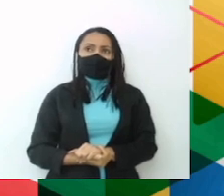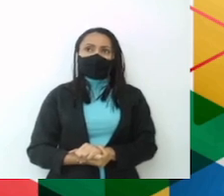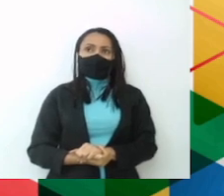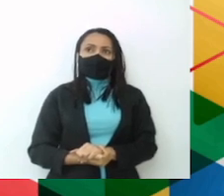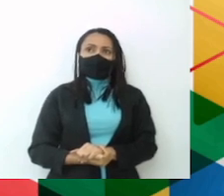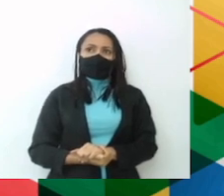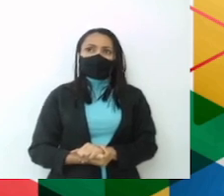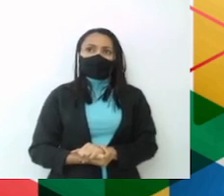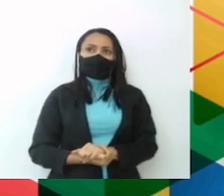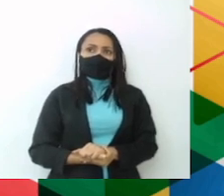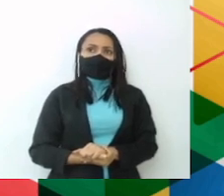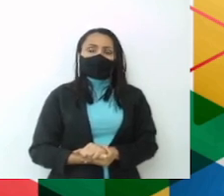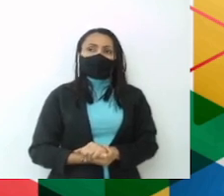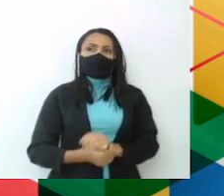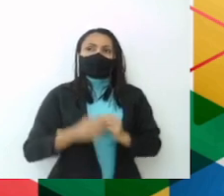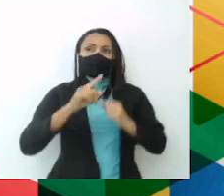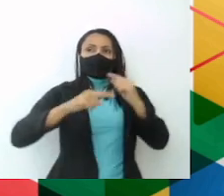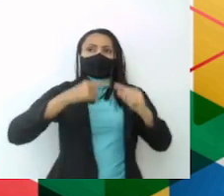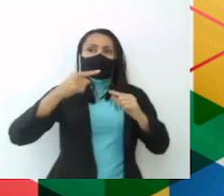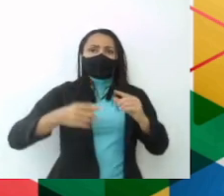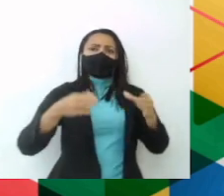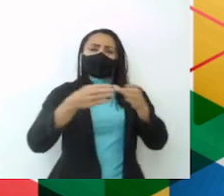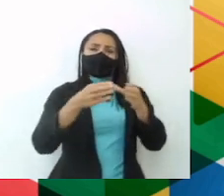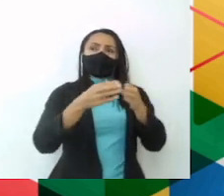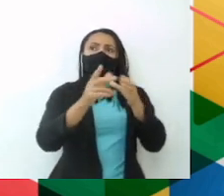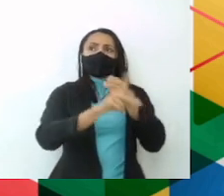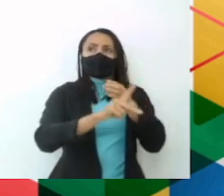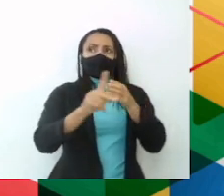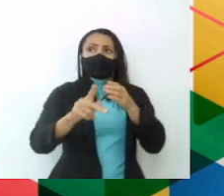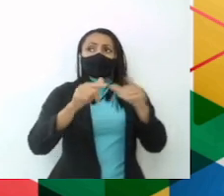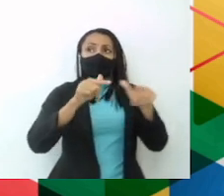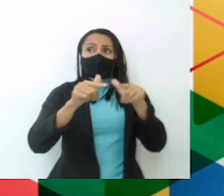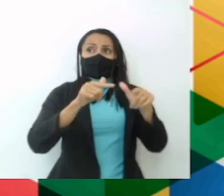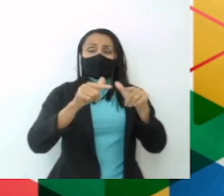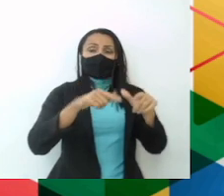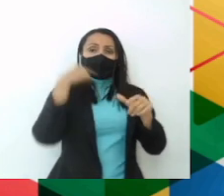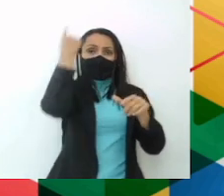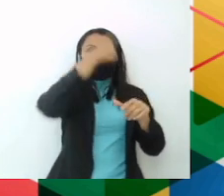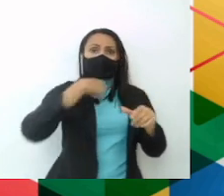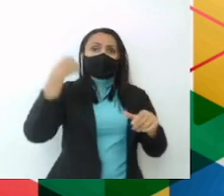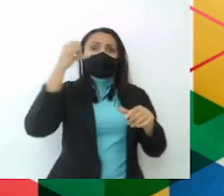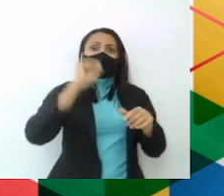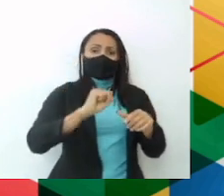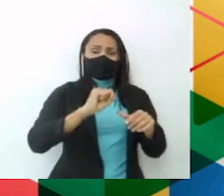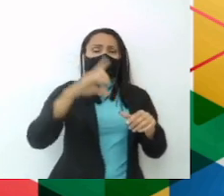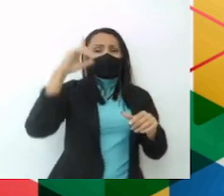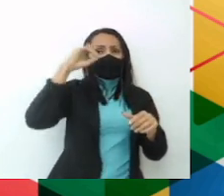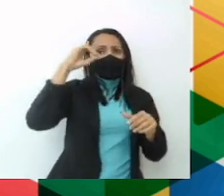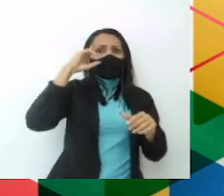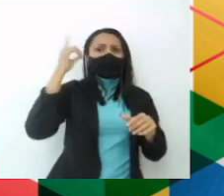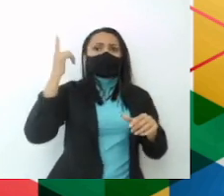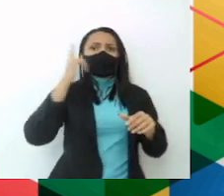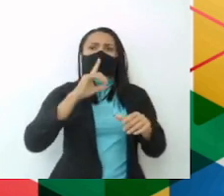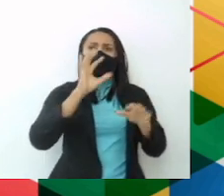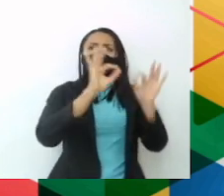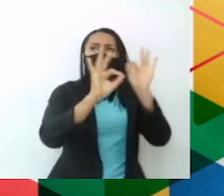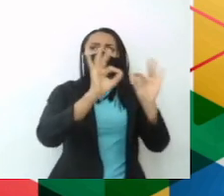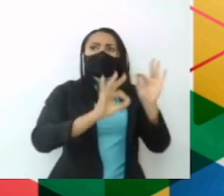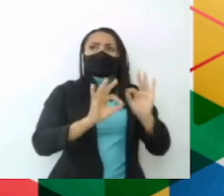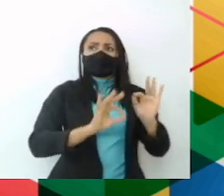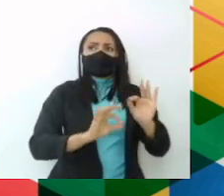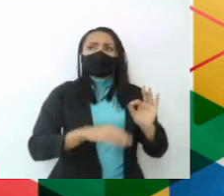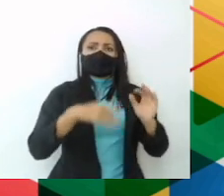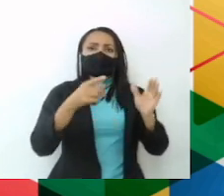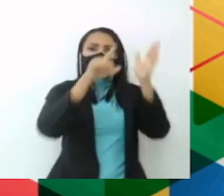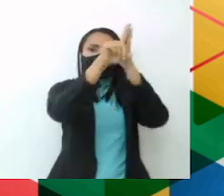E no próximo tem assim, um grupo de professores trabalhando 8 horas por dia conseguiu elaborar um banco de